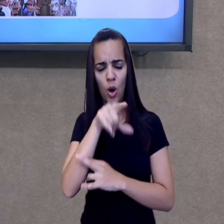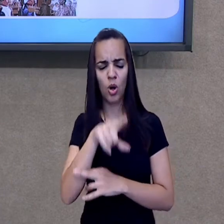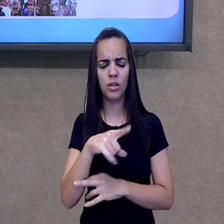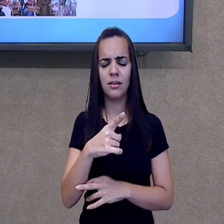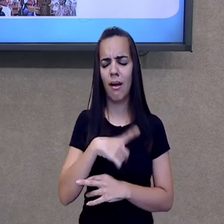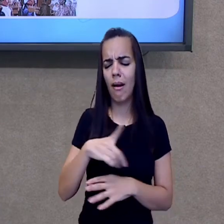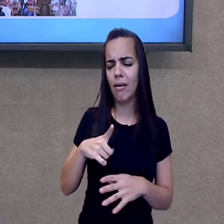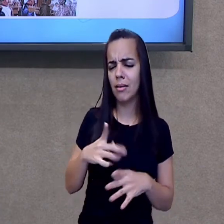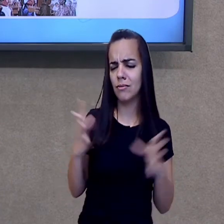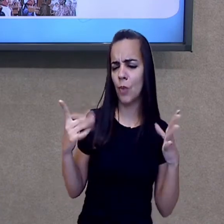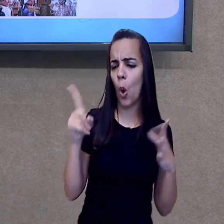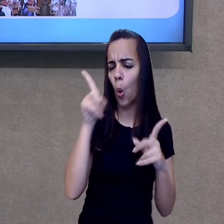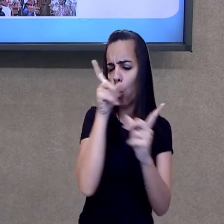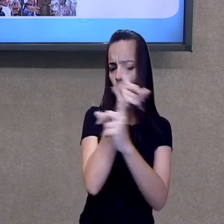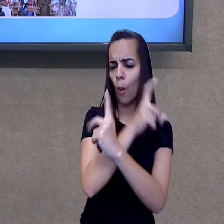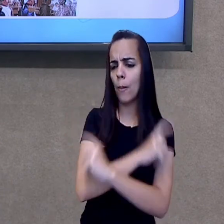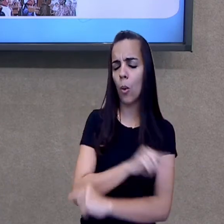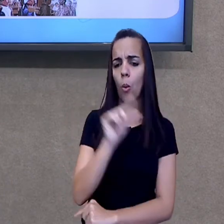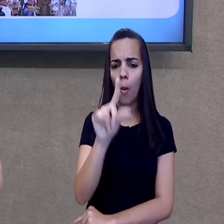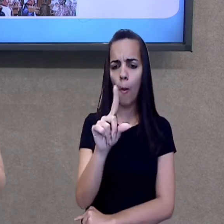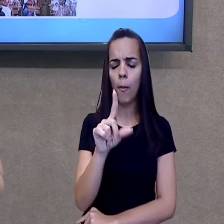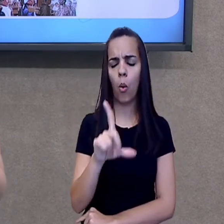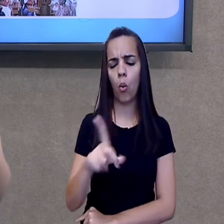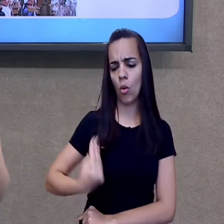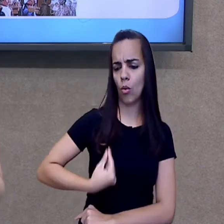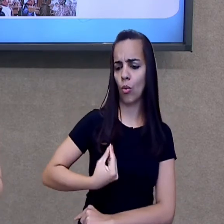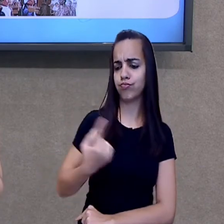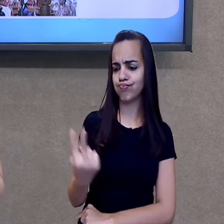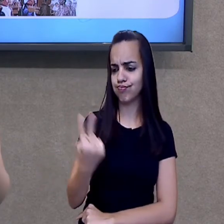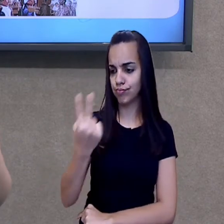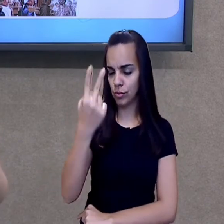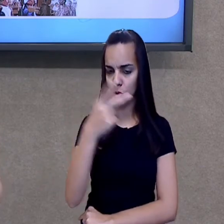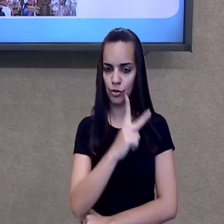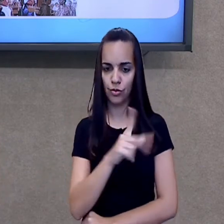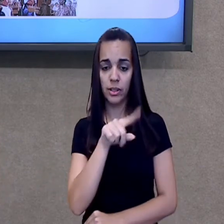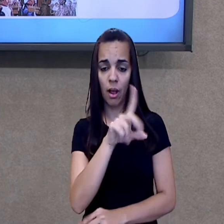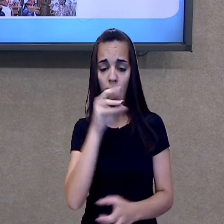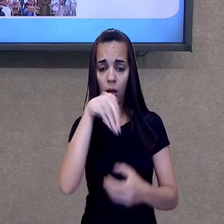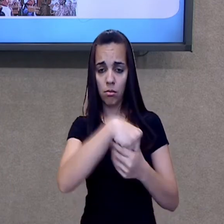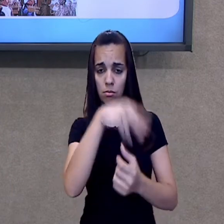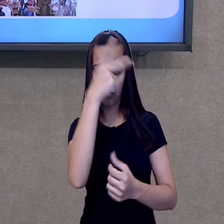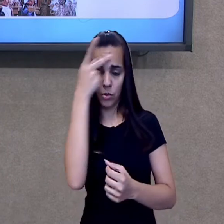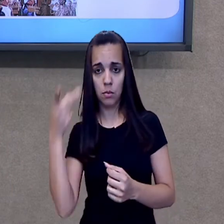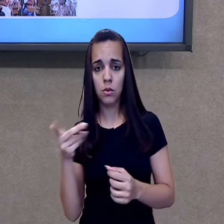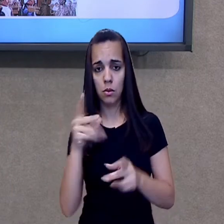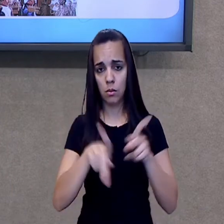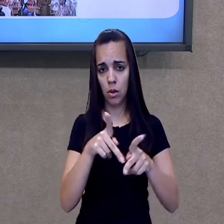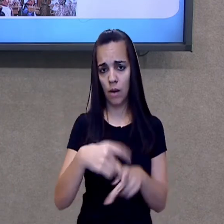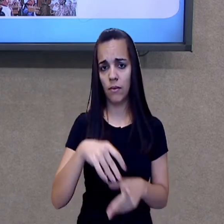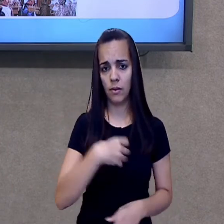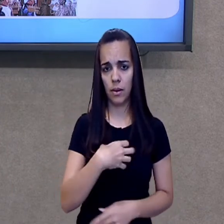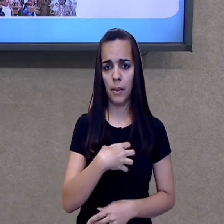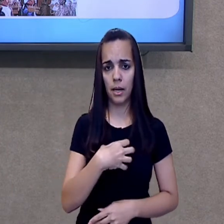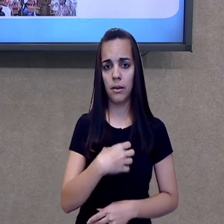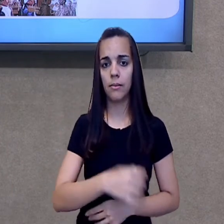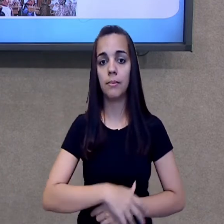da população local. Com isso, a população de Salvador começou a sofrer com a falta de